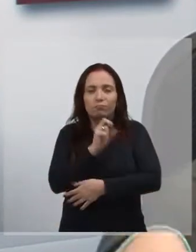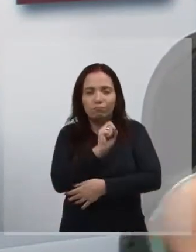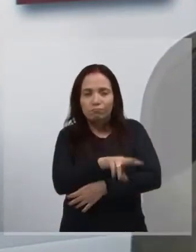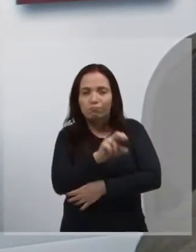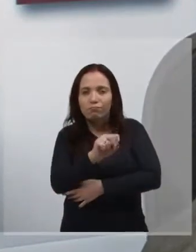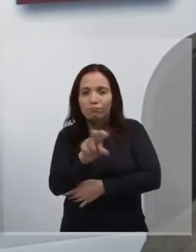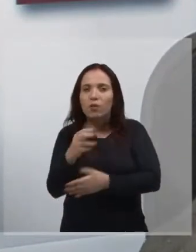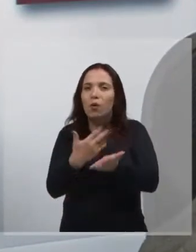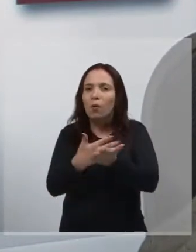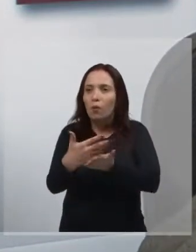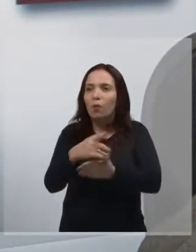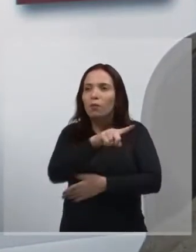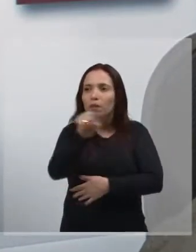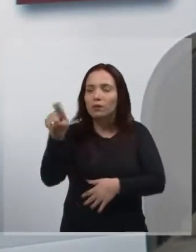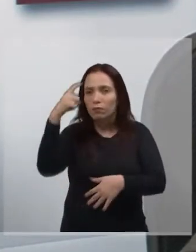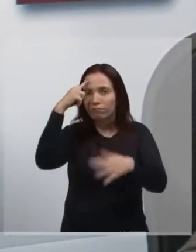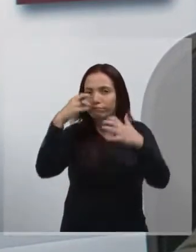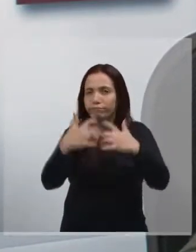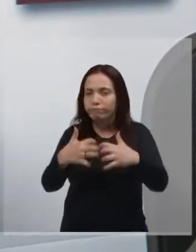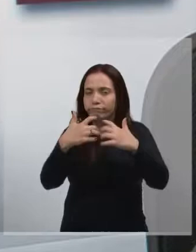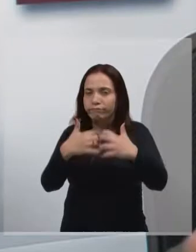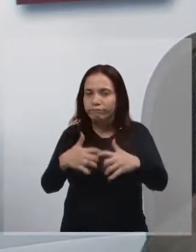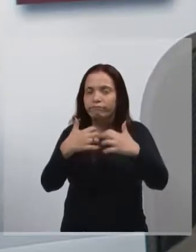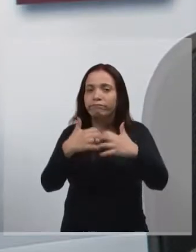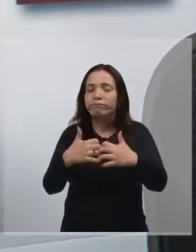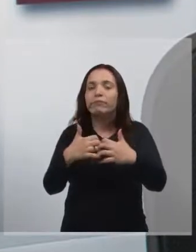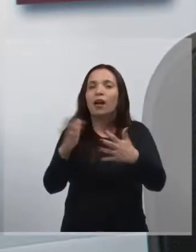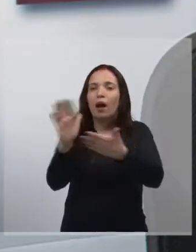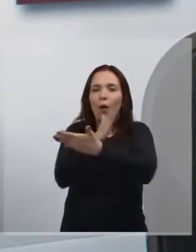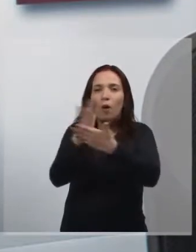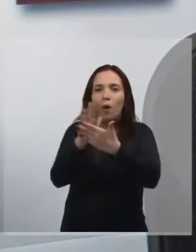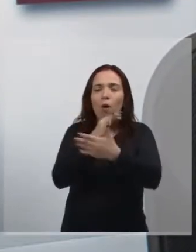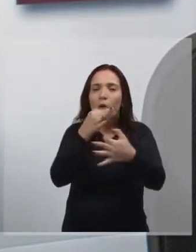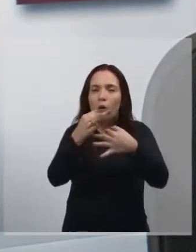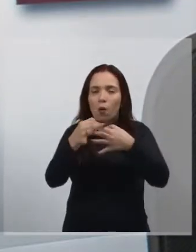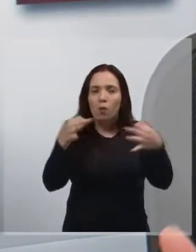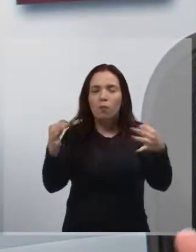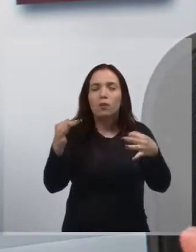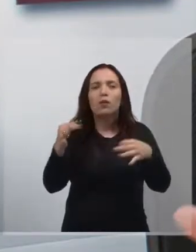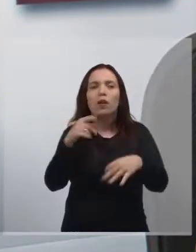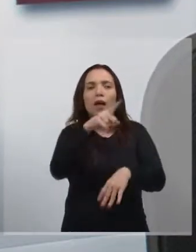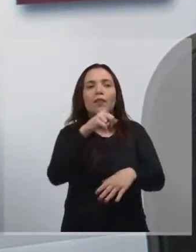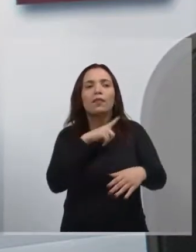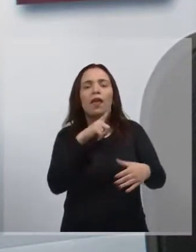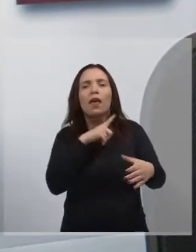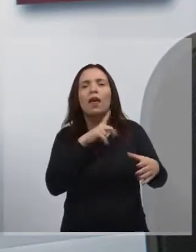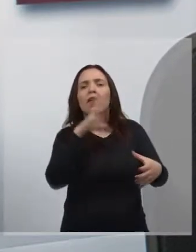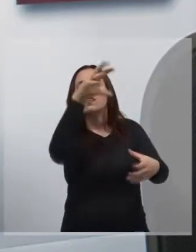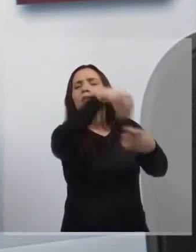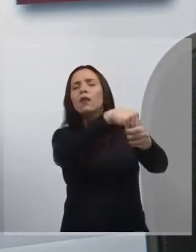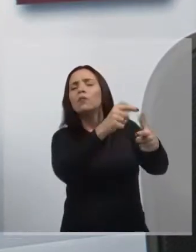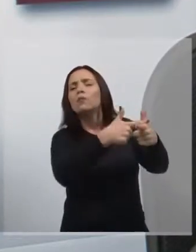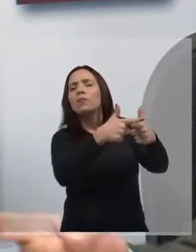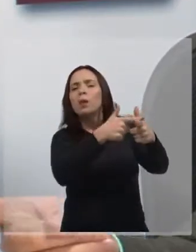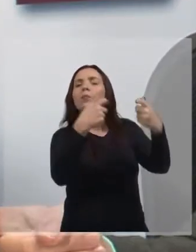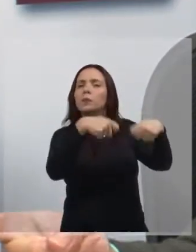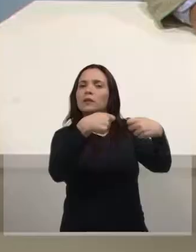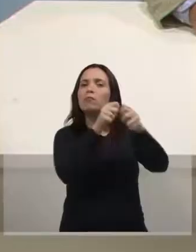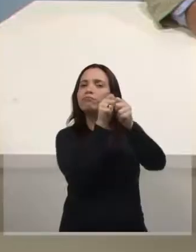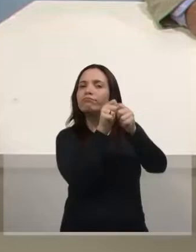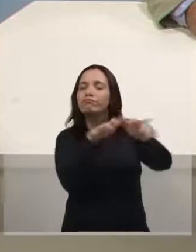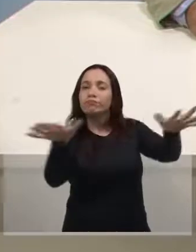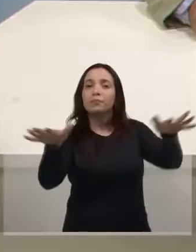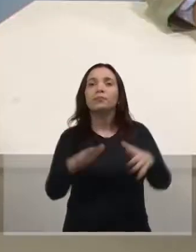começando a ser questionada. E também uma parte da opinião pública deseja que aquela caixa preta interna seja aberta. Será que... Por exemplo, a questão